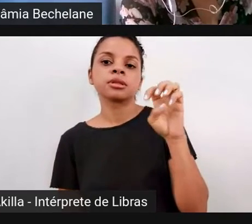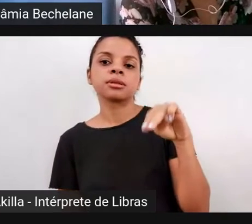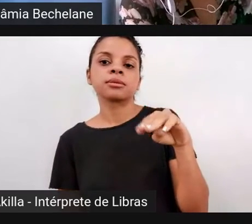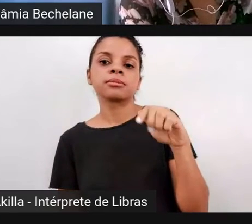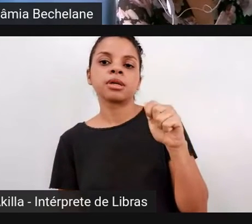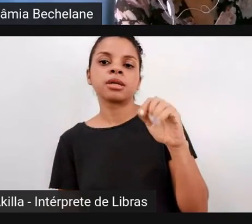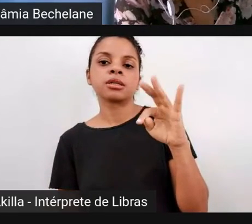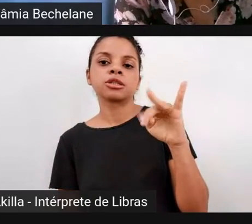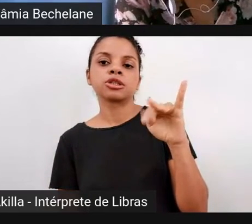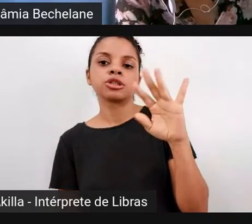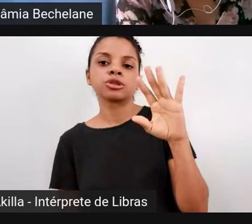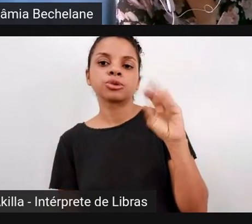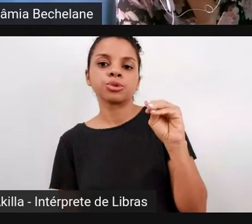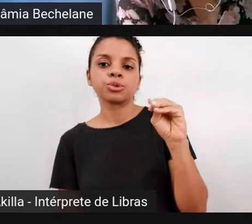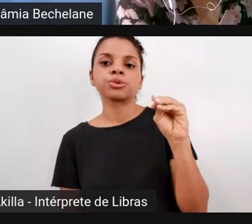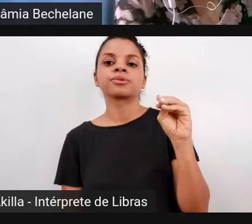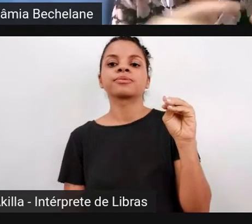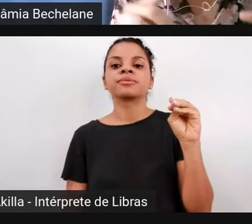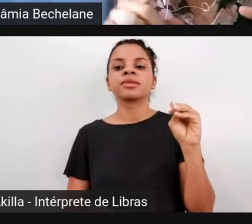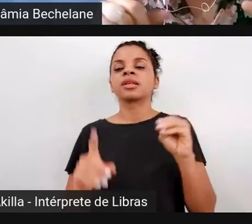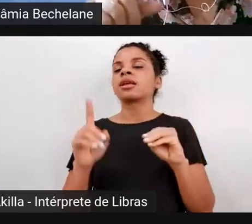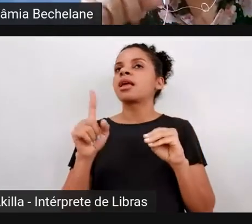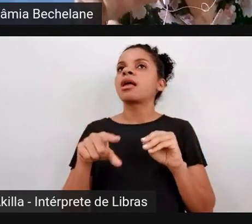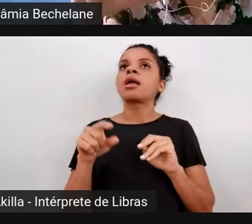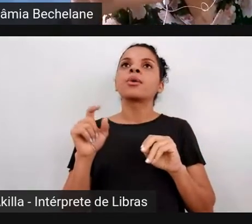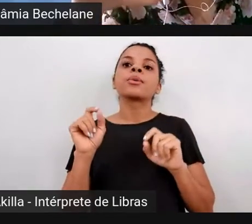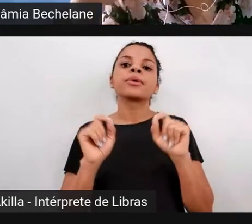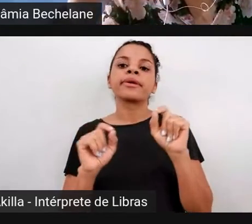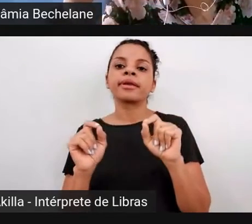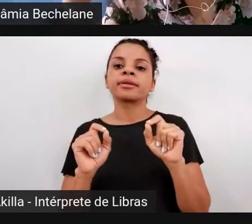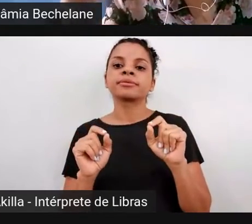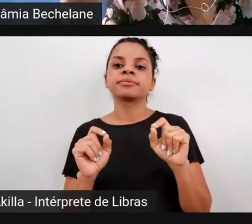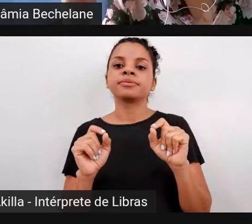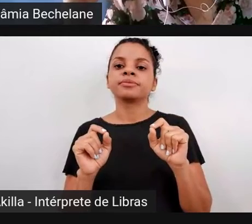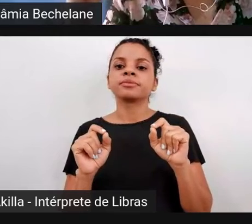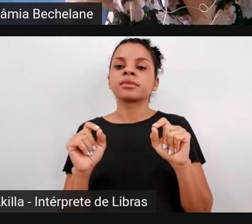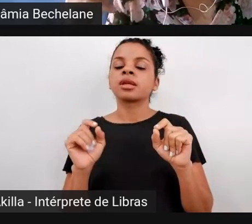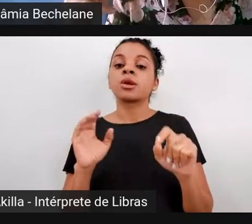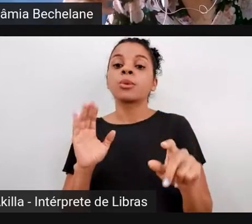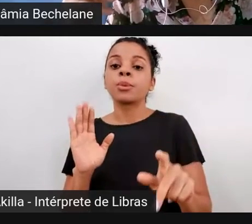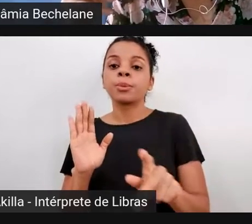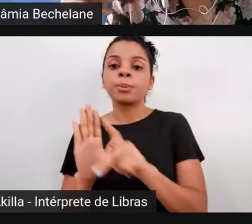das teorias do Agenda Setting, mas é quando o agendamento vem dos próprios